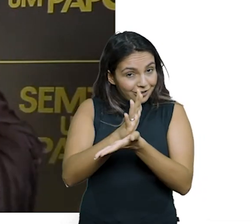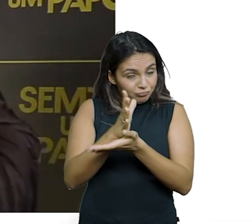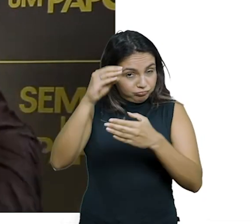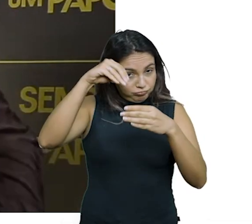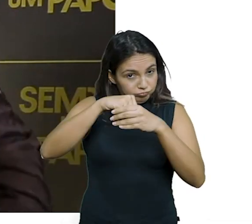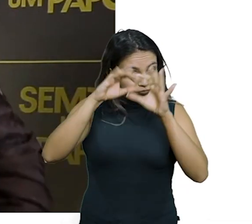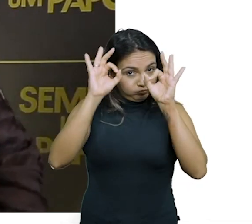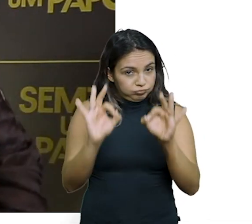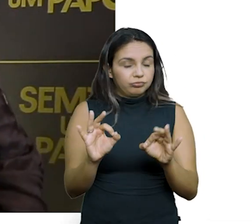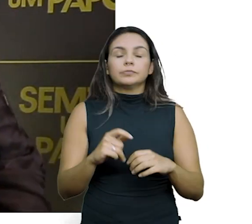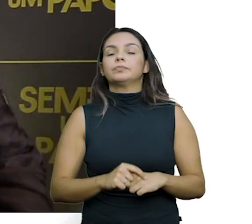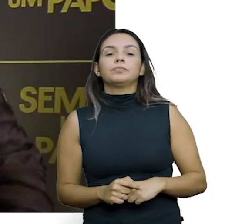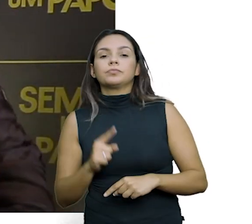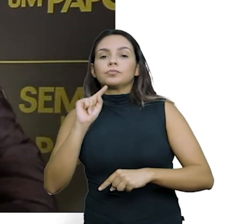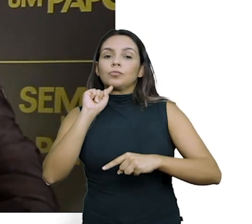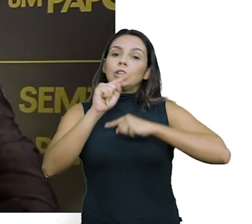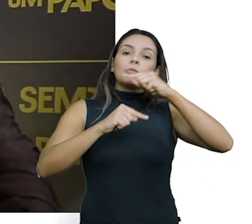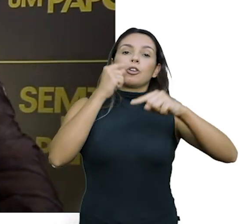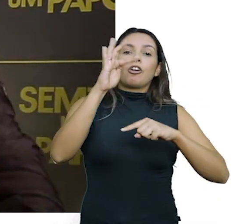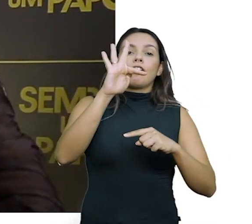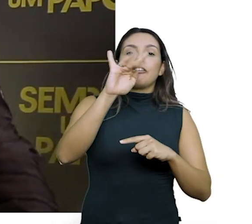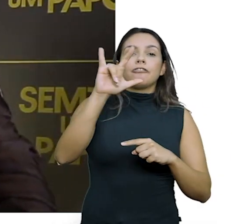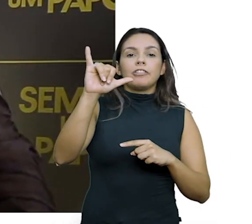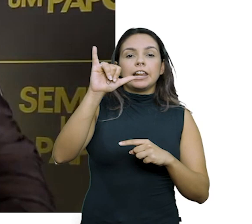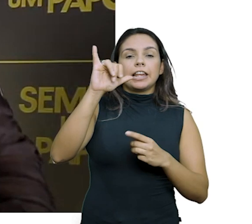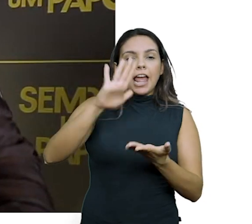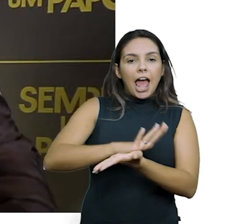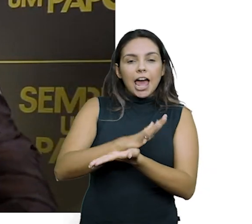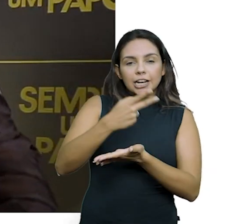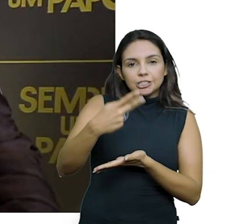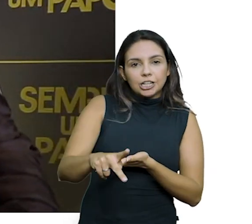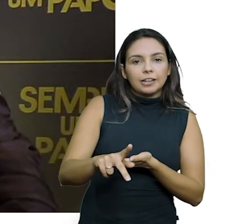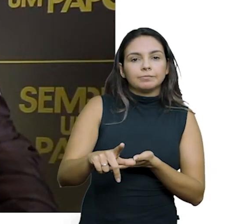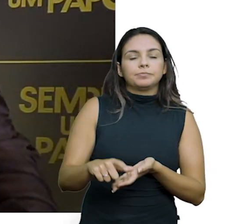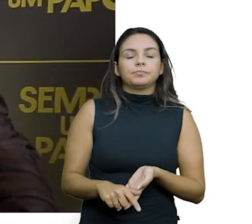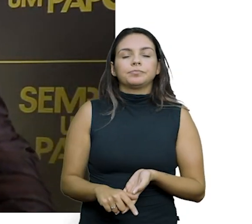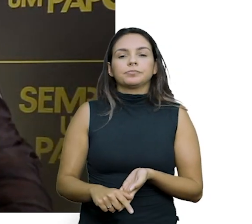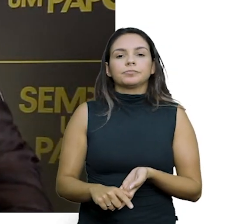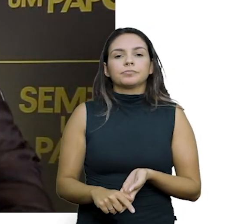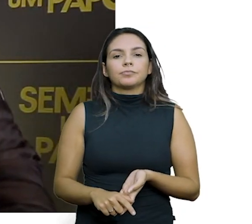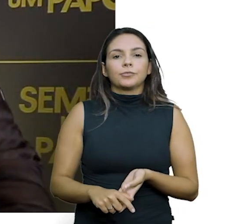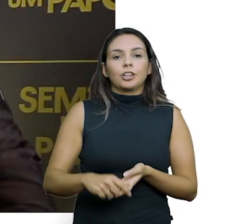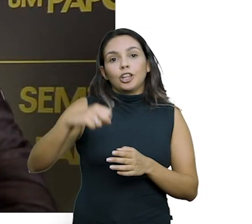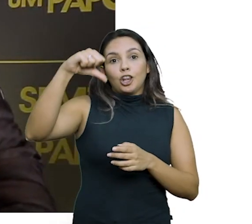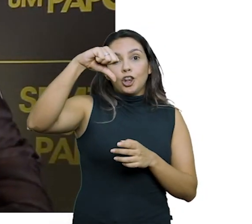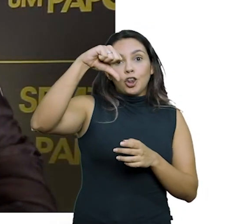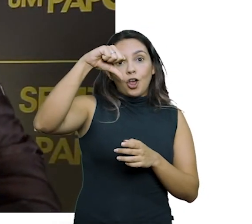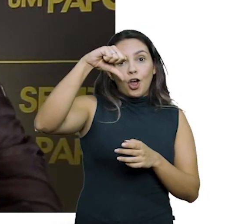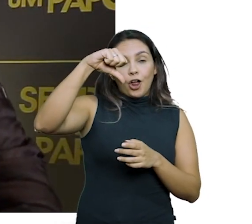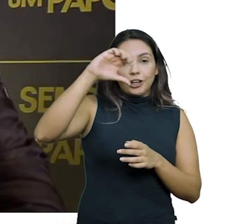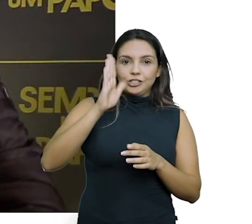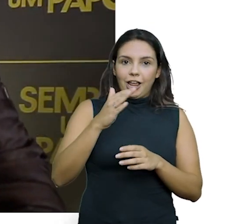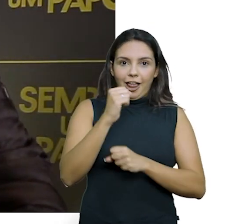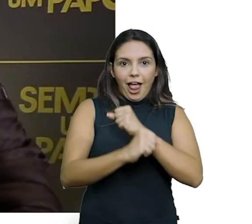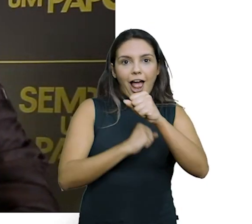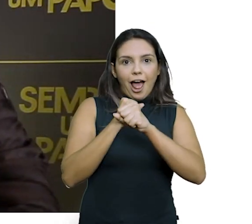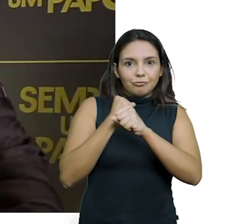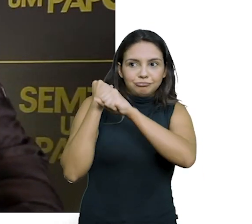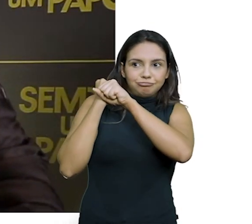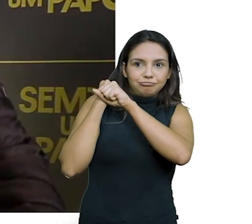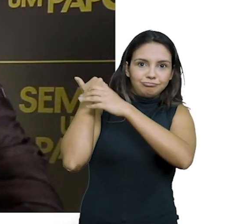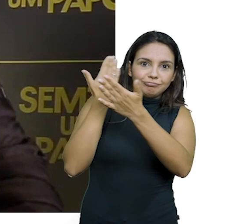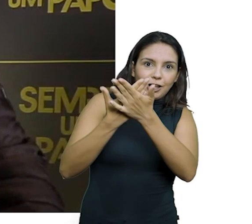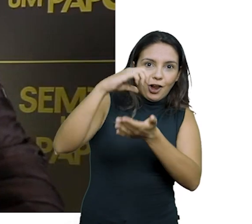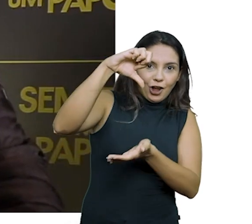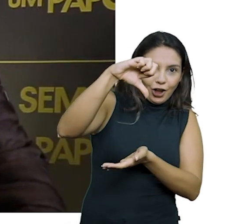e disso desdobrou o FLI Araxá, o Festival Literário de Araxá, que está na sua 9ª edição e que marcado